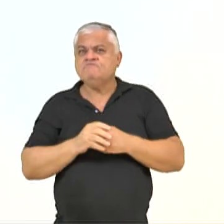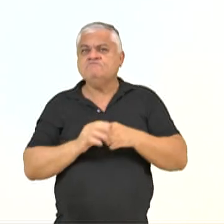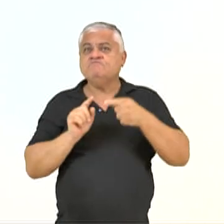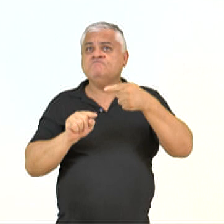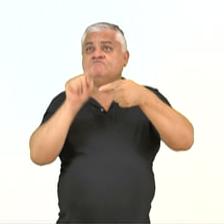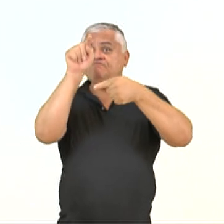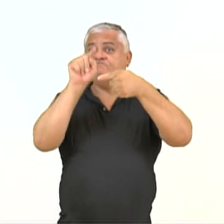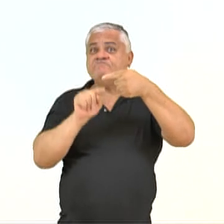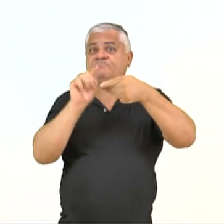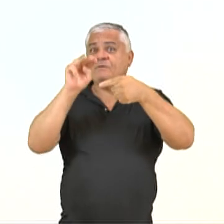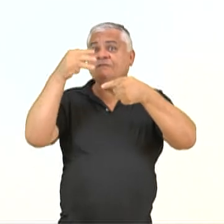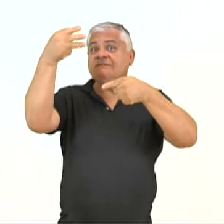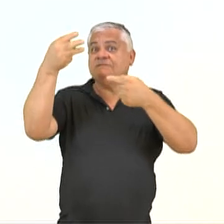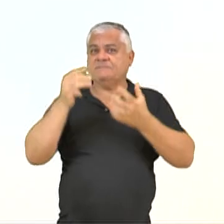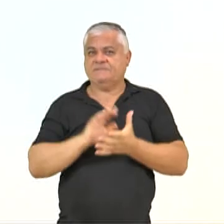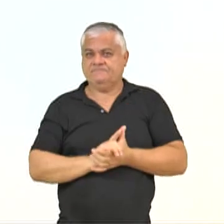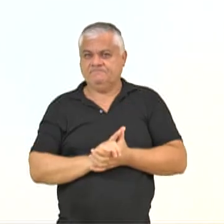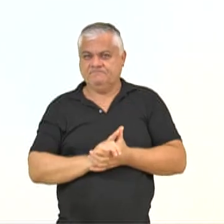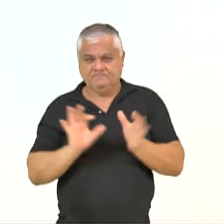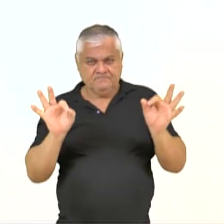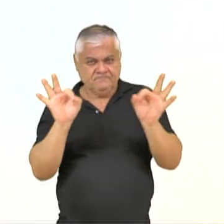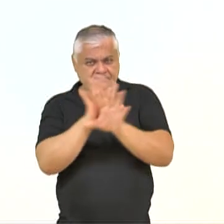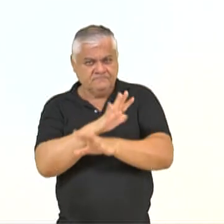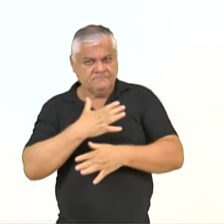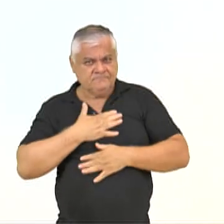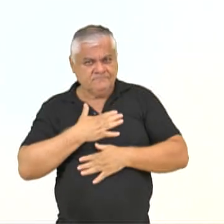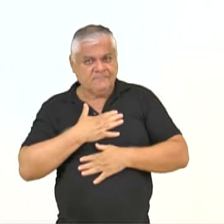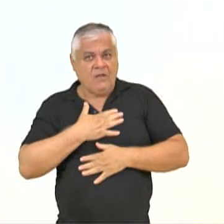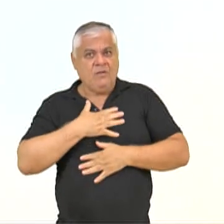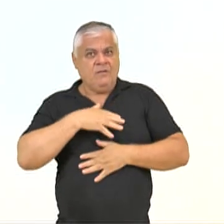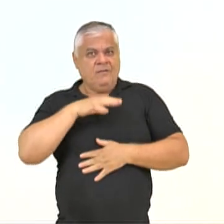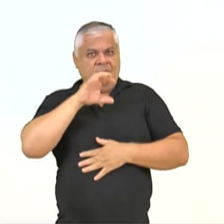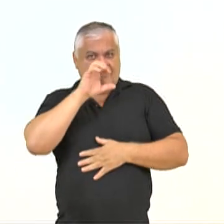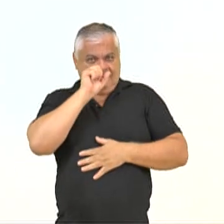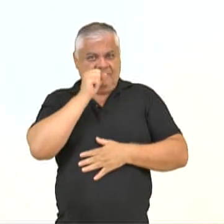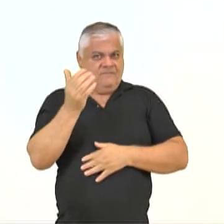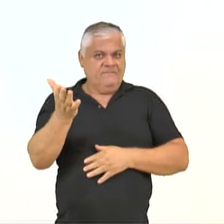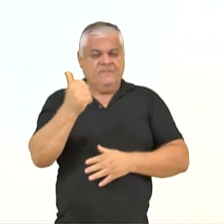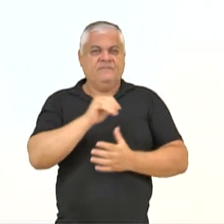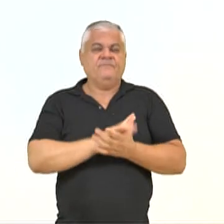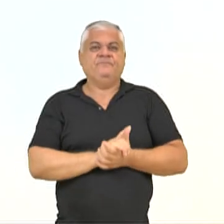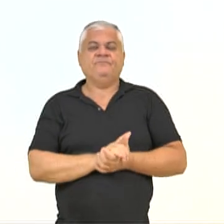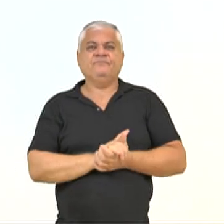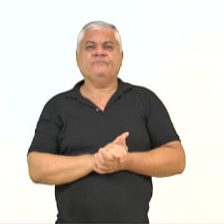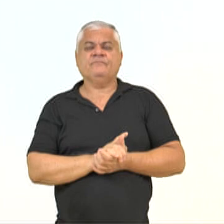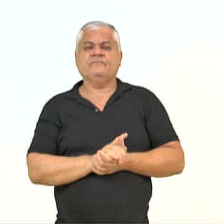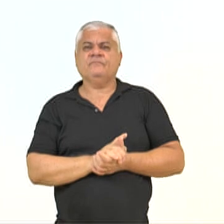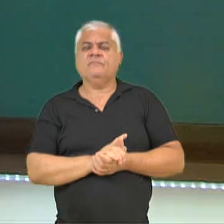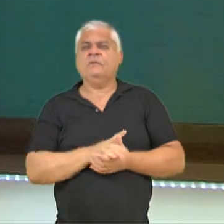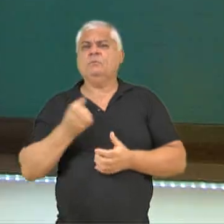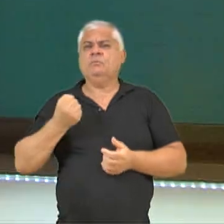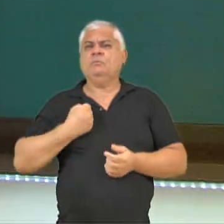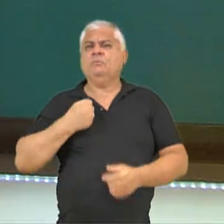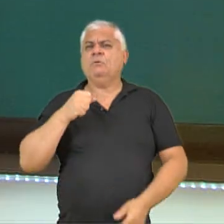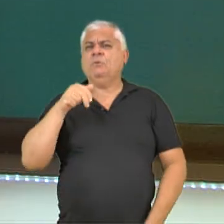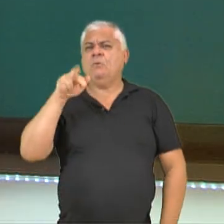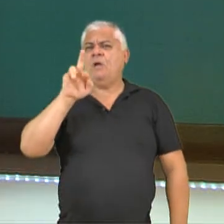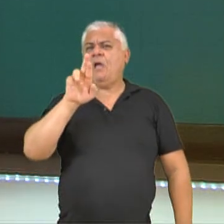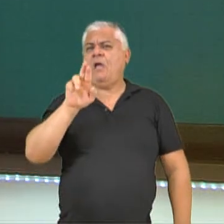gente, ok? Está pronto? Respirou fundo? Vamos lá? O que é um número racional? A gente